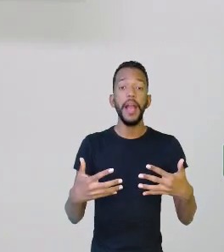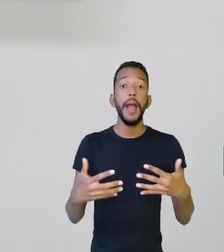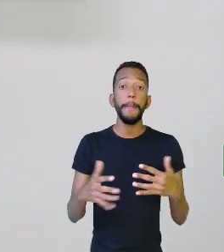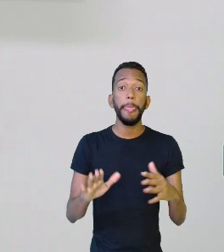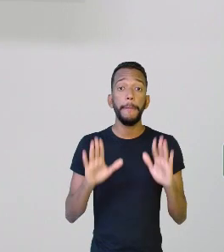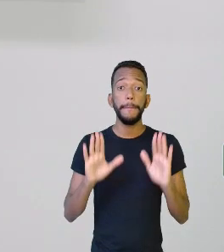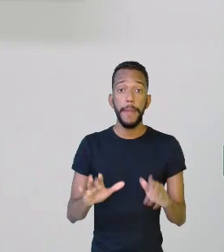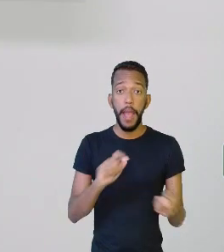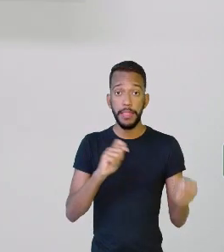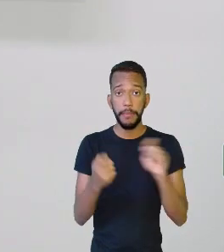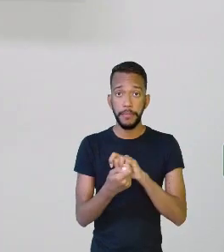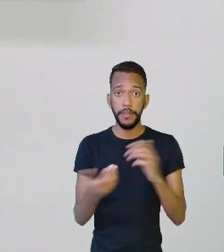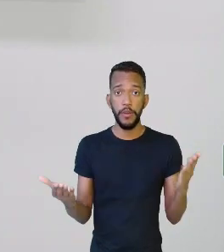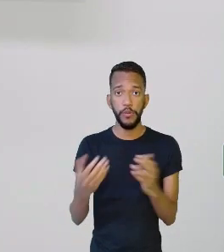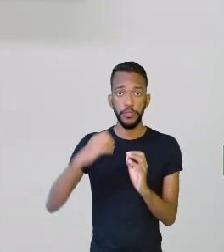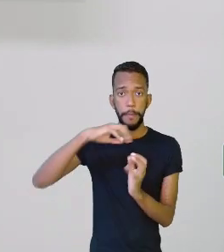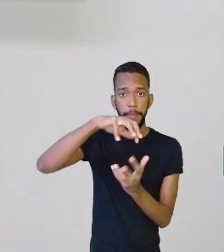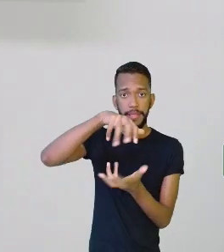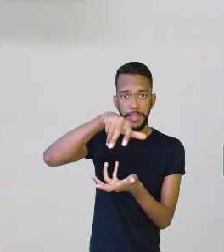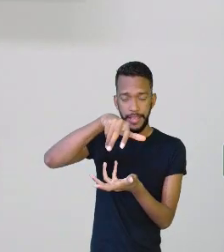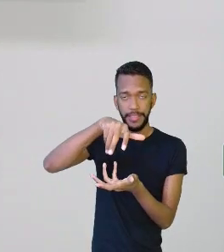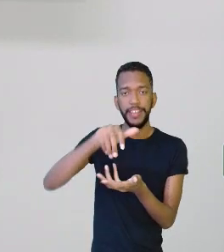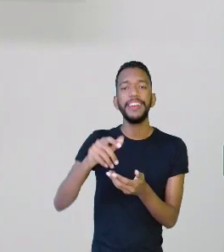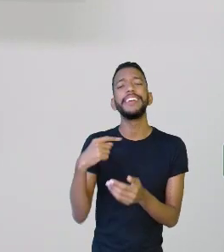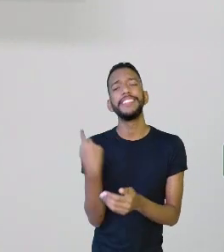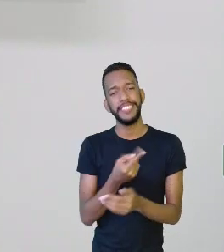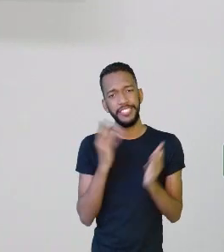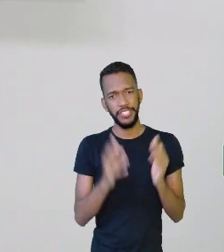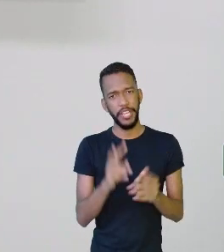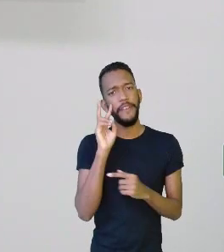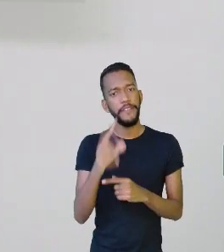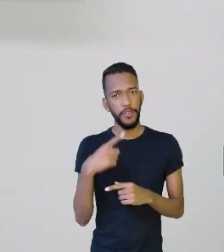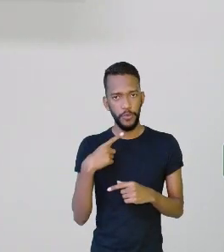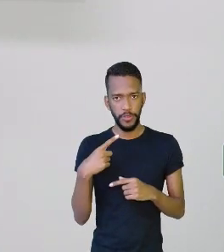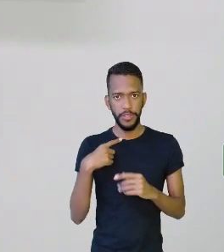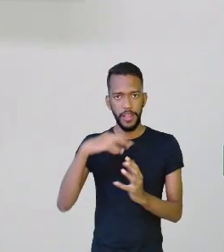nosso planeta, o planeta Terra. A gente falou que o planeta